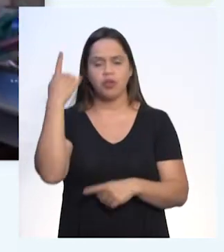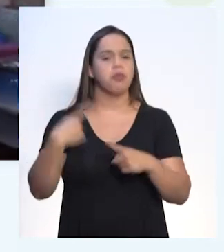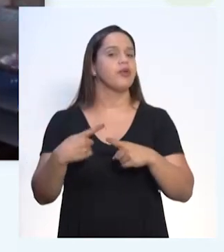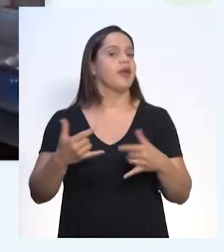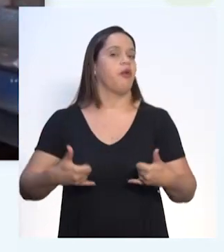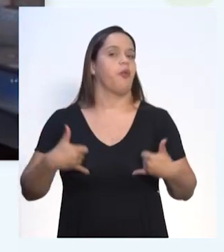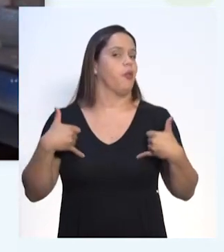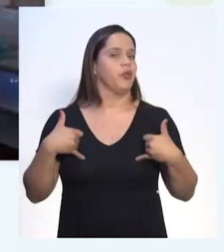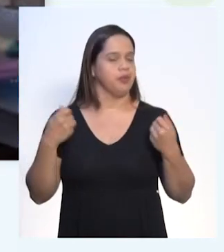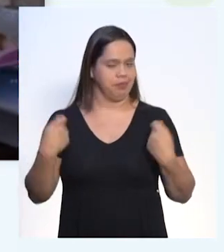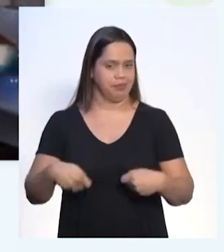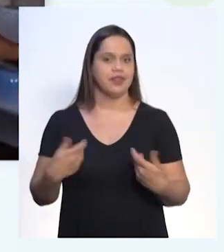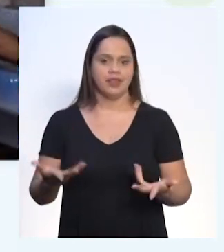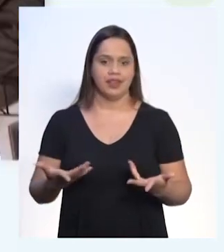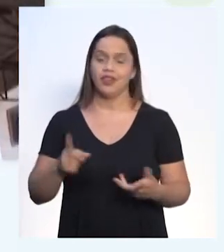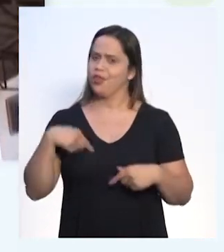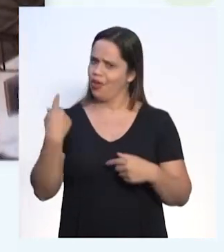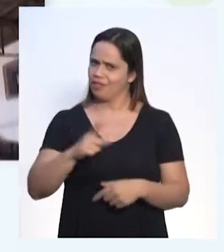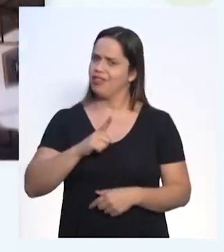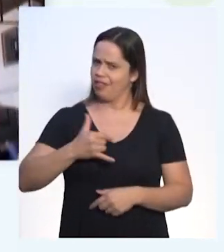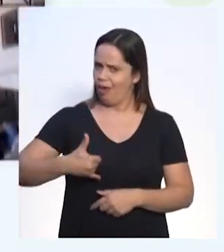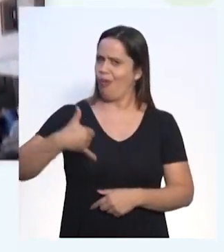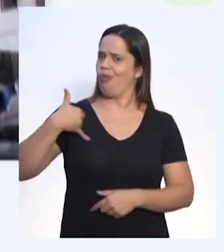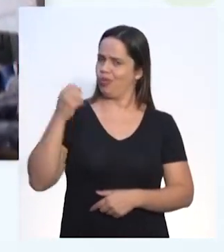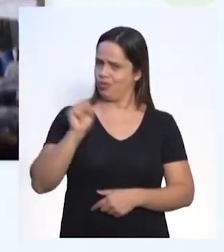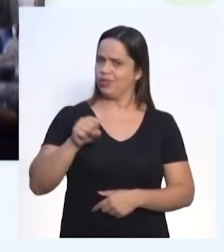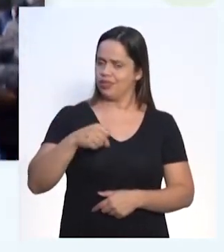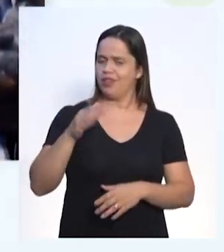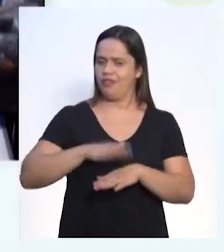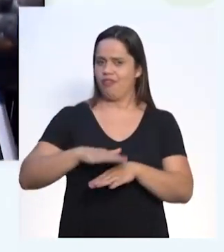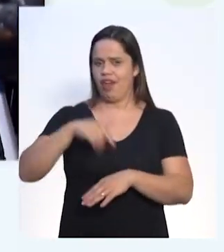gente faz? A gente tem orgulho demais do que a gente faz.